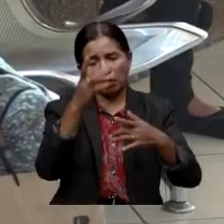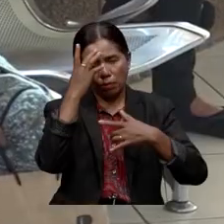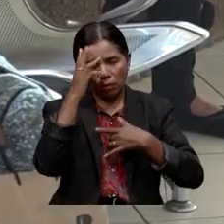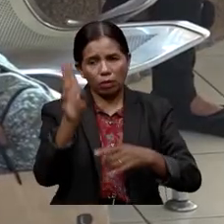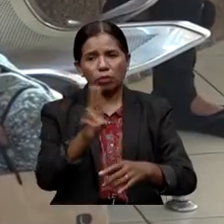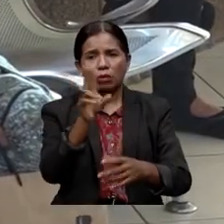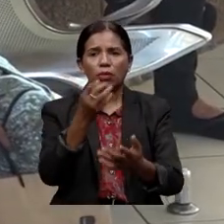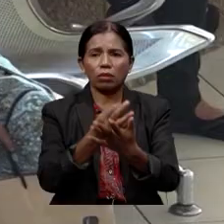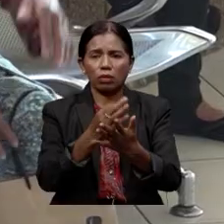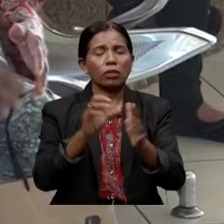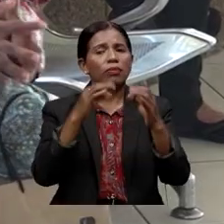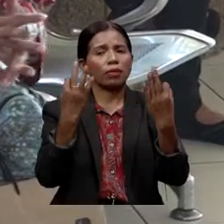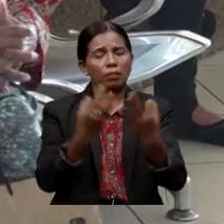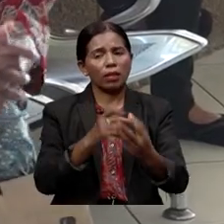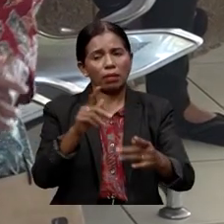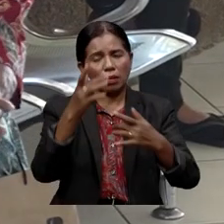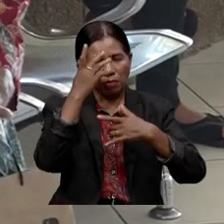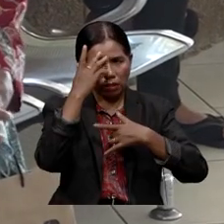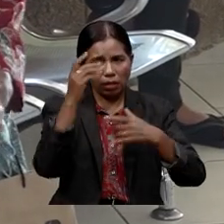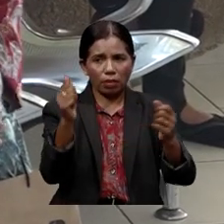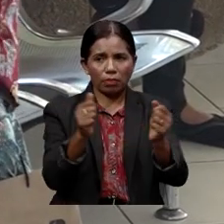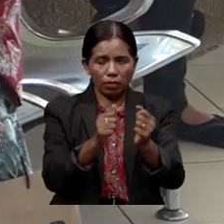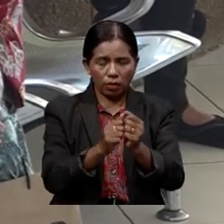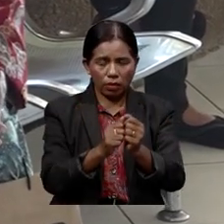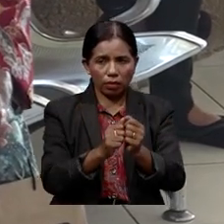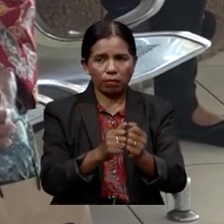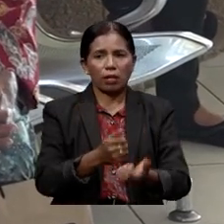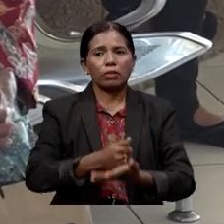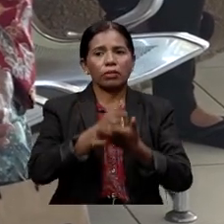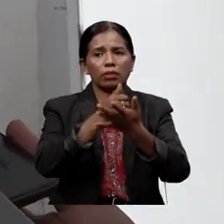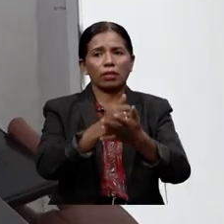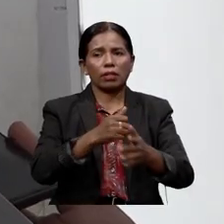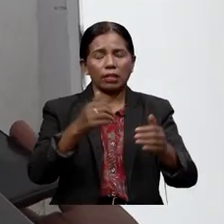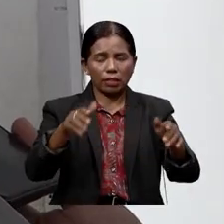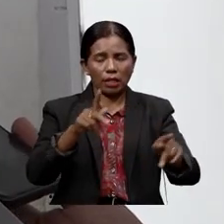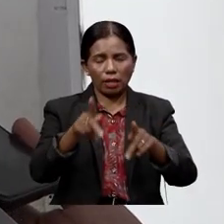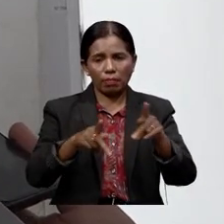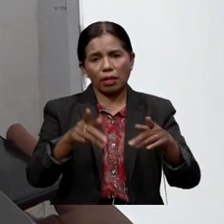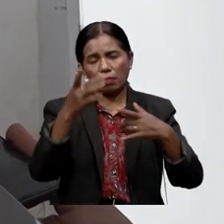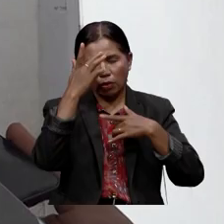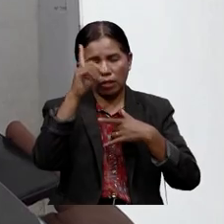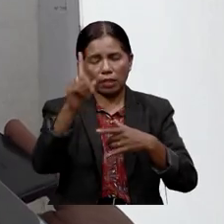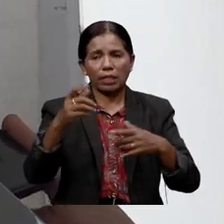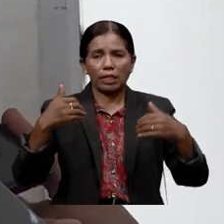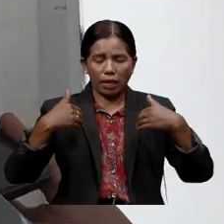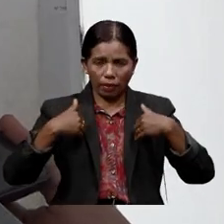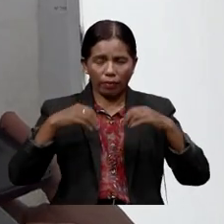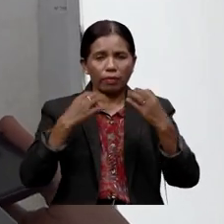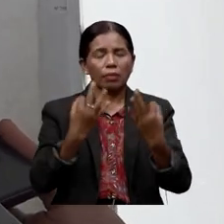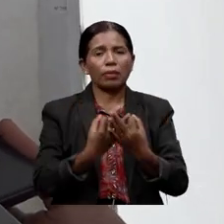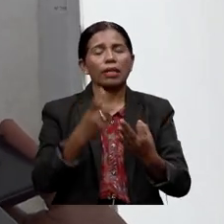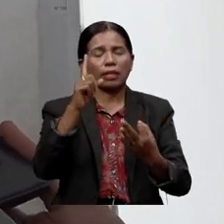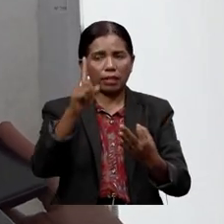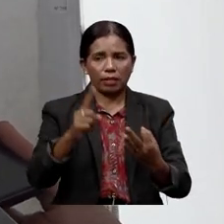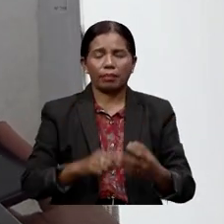gasta ossam moços para família, paciente sirané bem acompanha paciente para o tratamento. Tam, e a paciente ia tem ser hija família ida. Nema de vez em